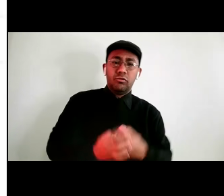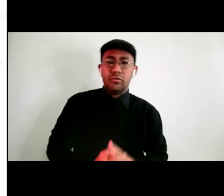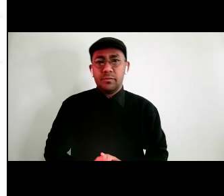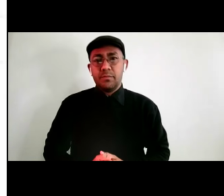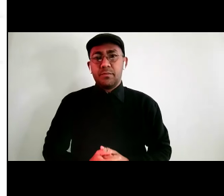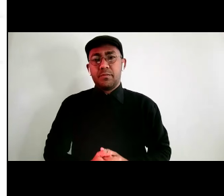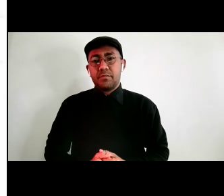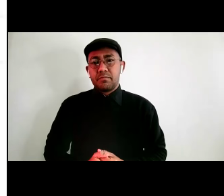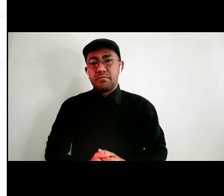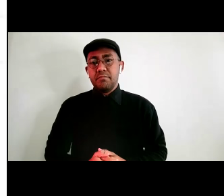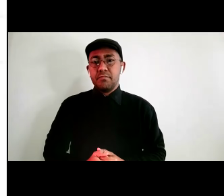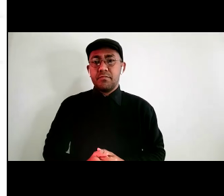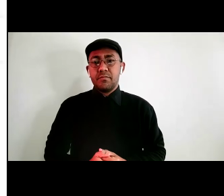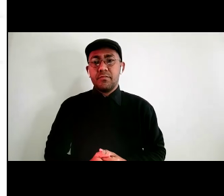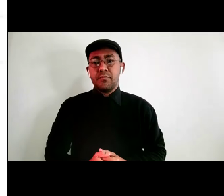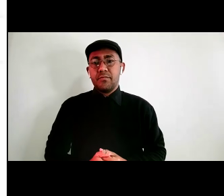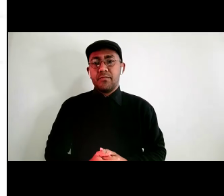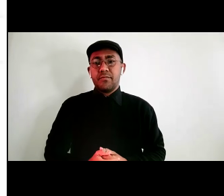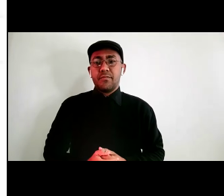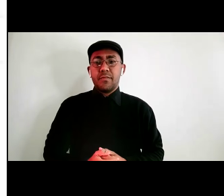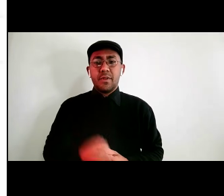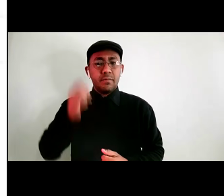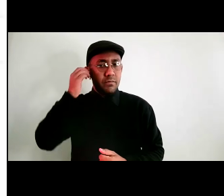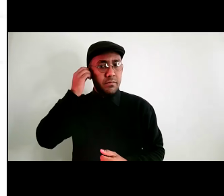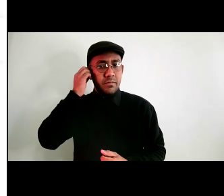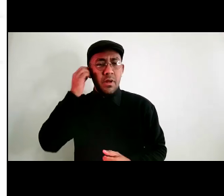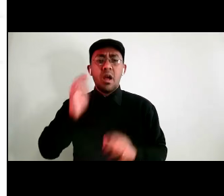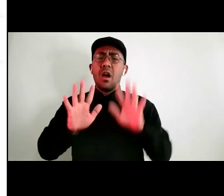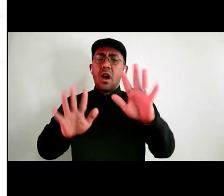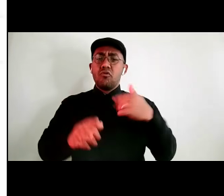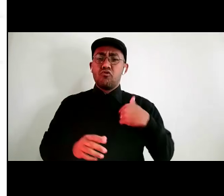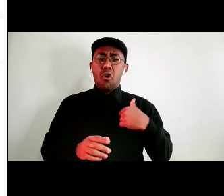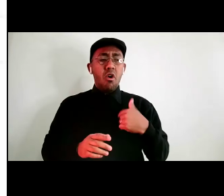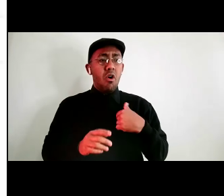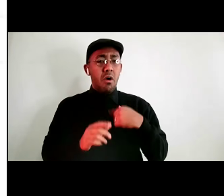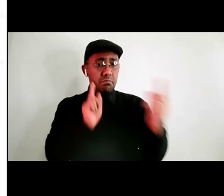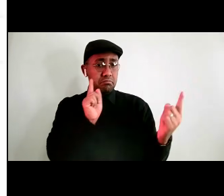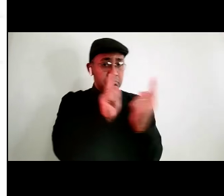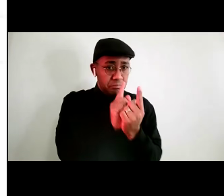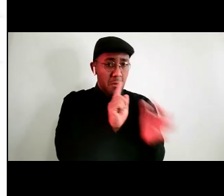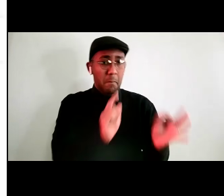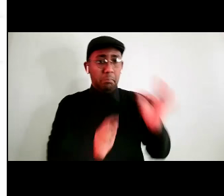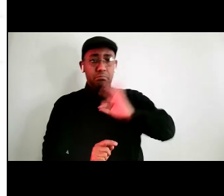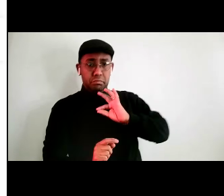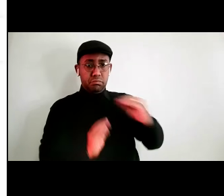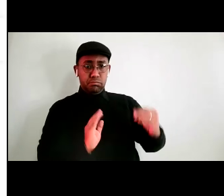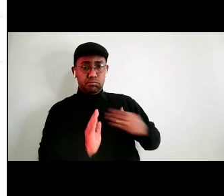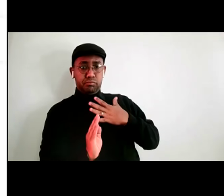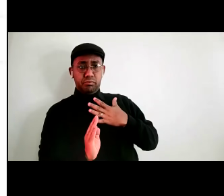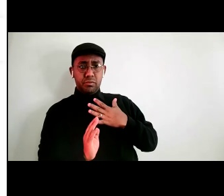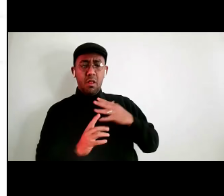pesquisa que estão realizando os países. Com relação ao período de incubação, num trabalho